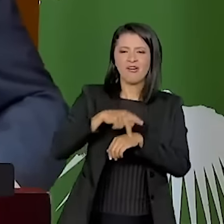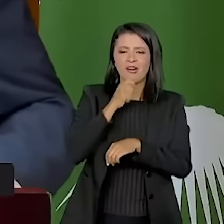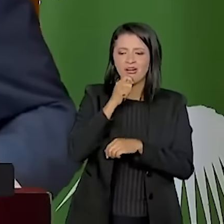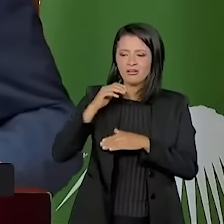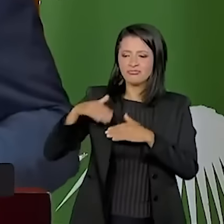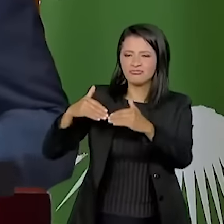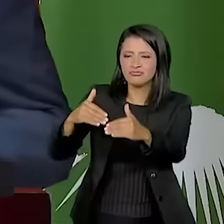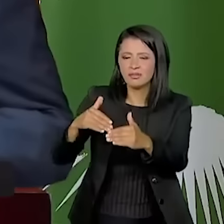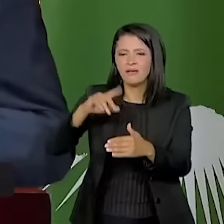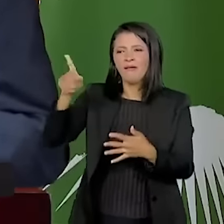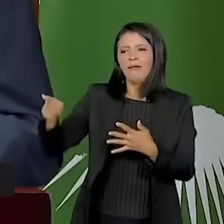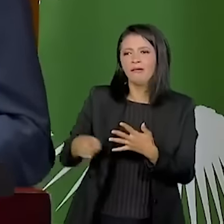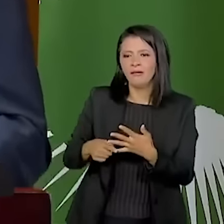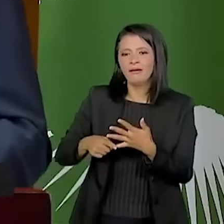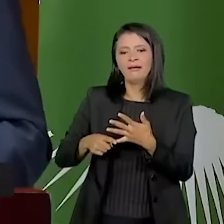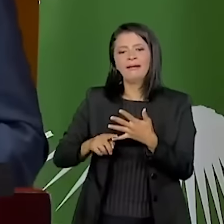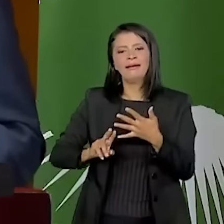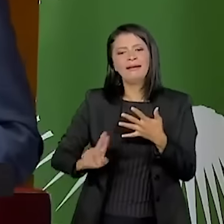um país, sabe,